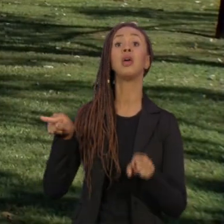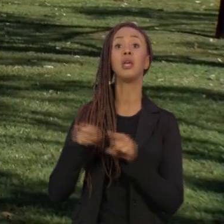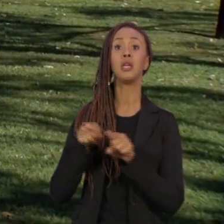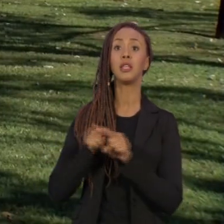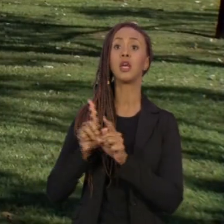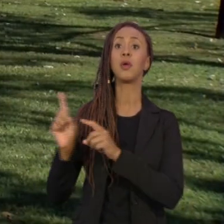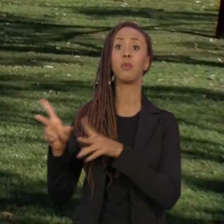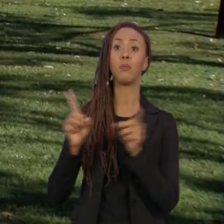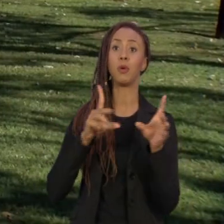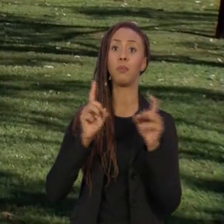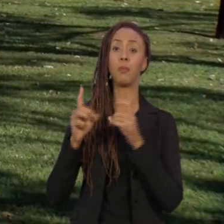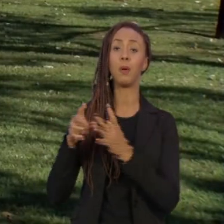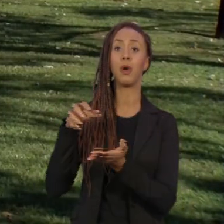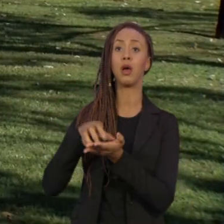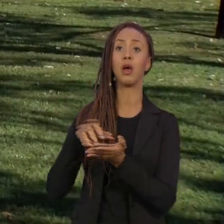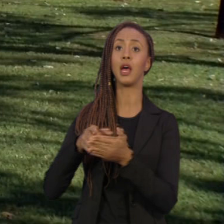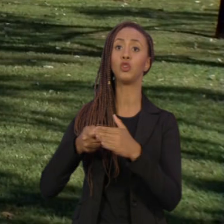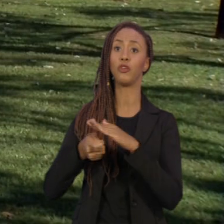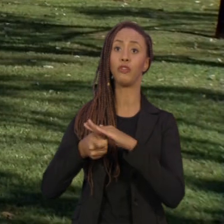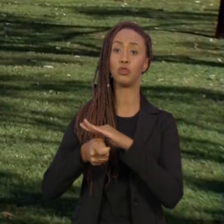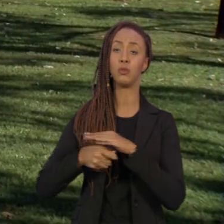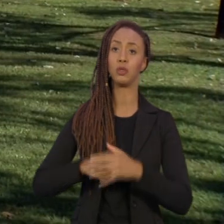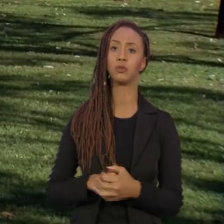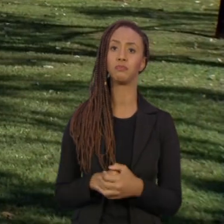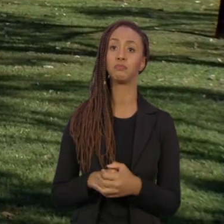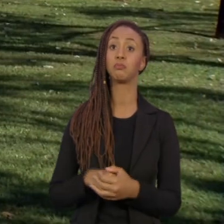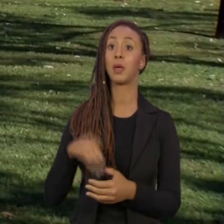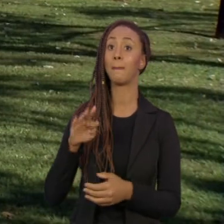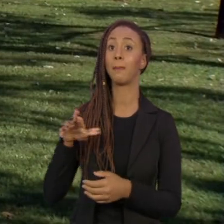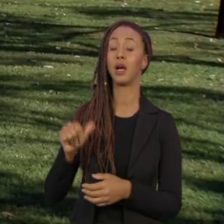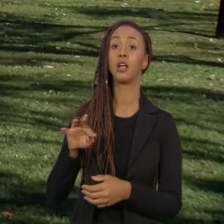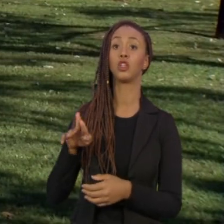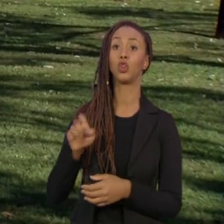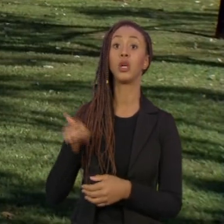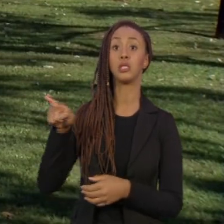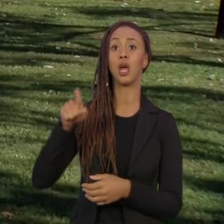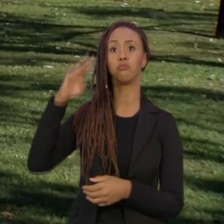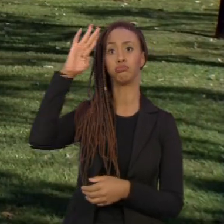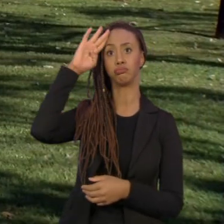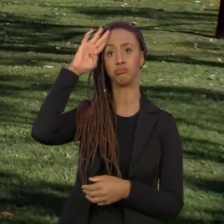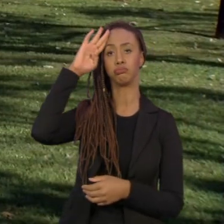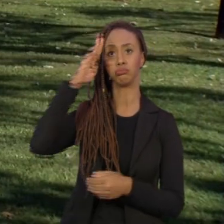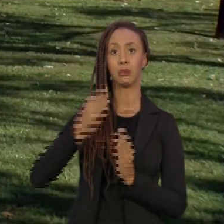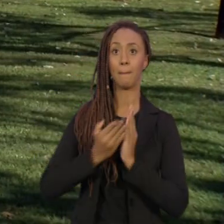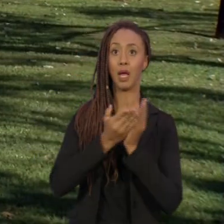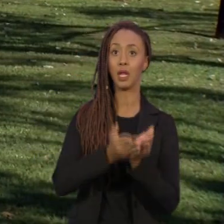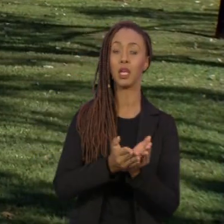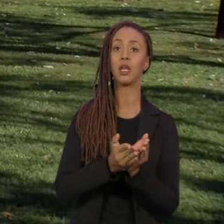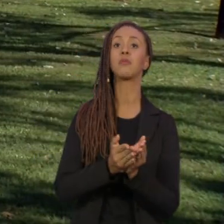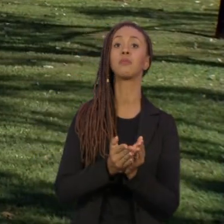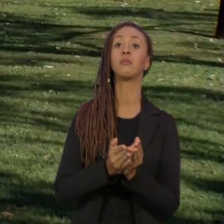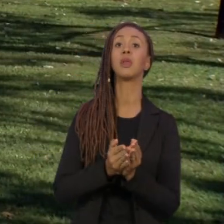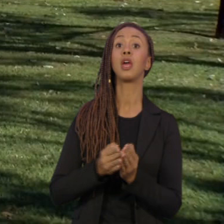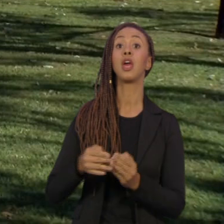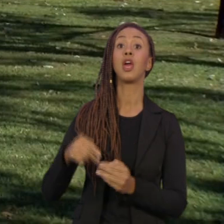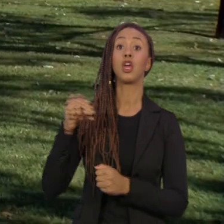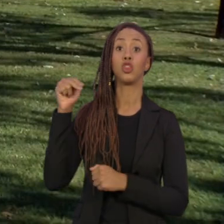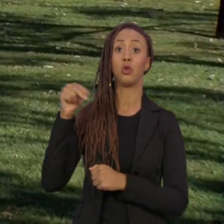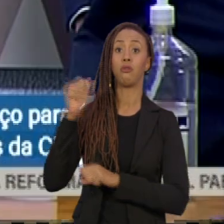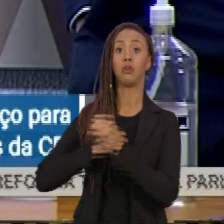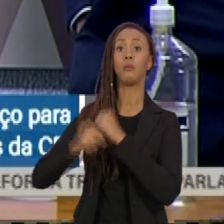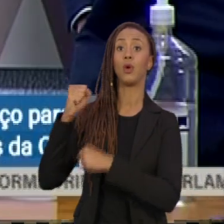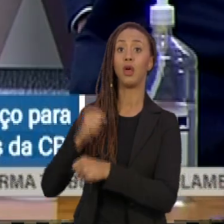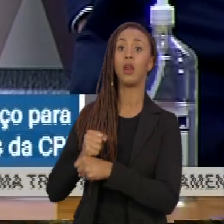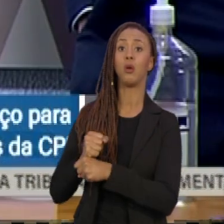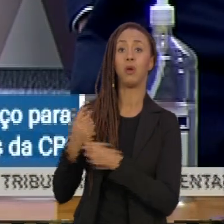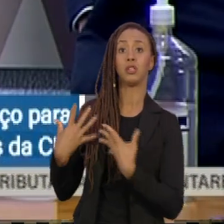pelo Fundo Russo de Investimento Direto. Barra Torres é um oficial da Marinha e foi indicado ao cargo em novembro do ano passado.